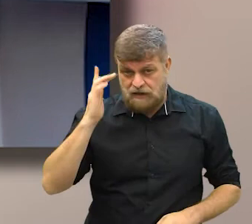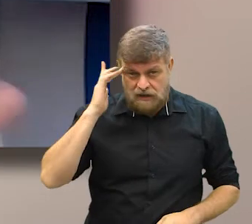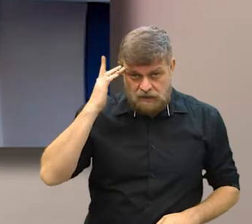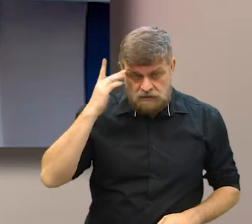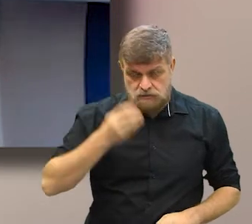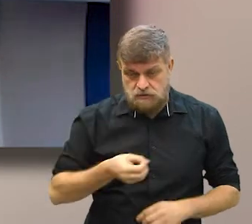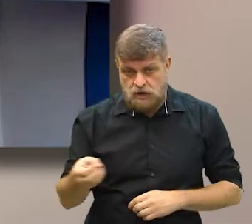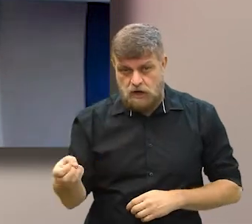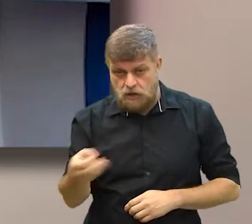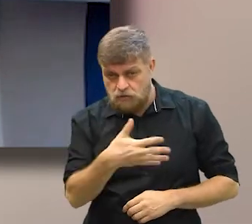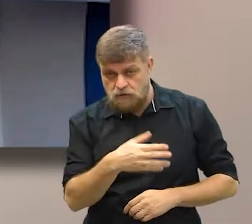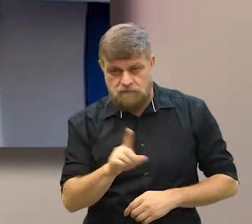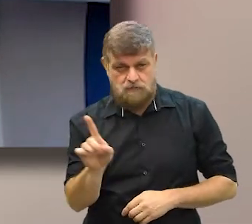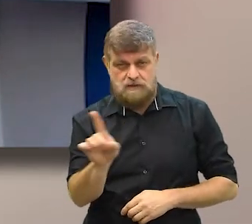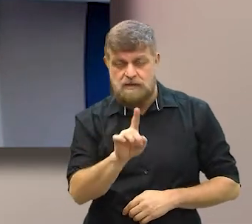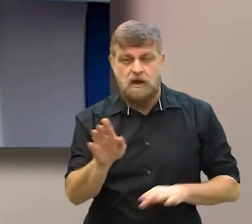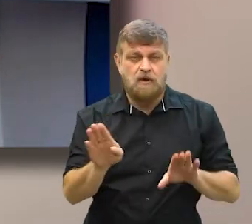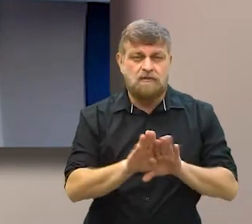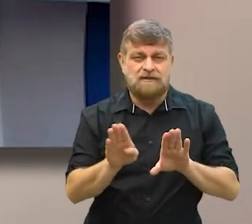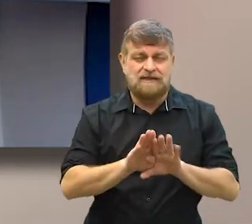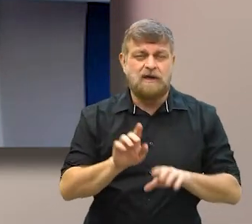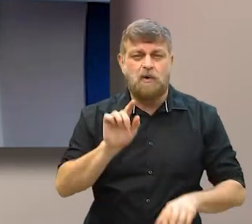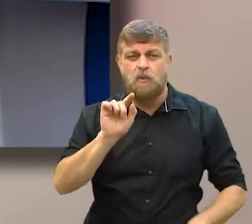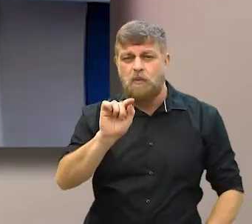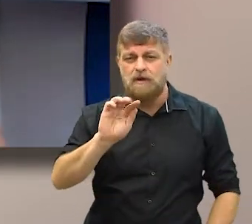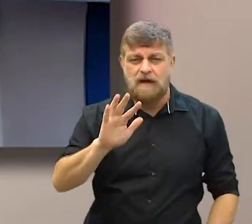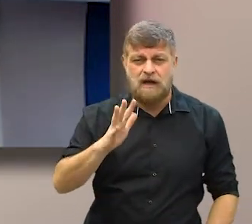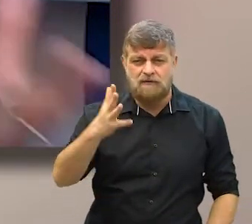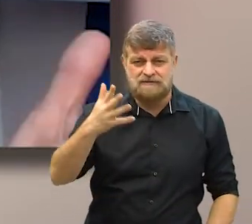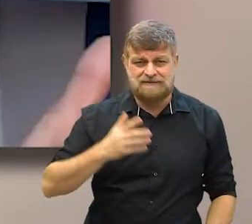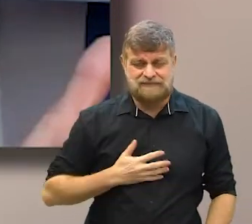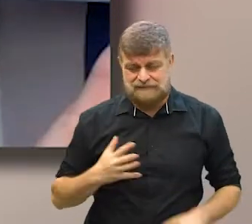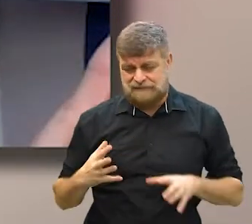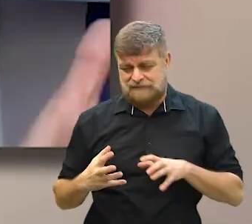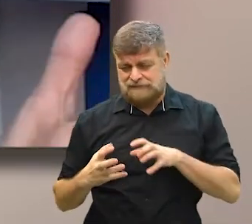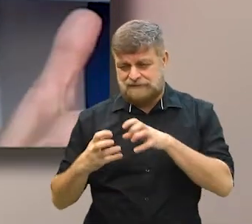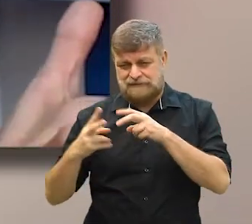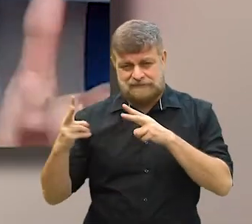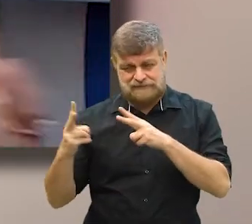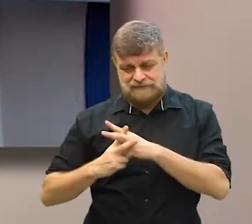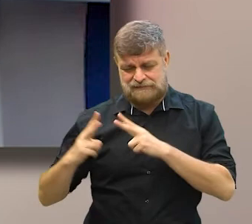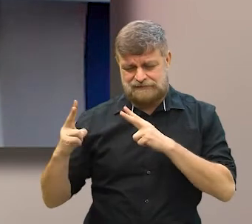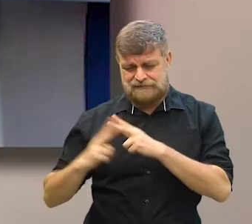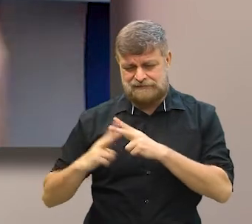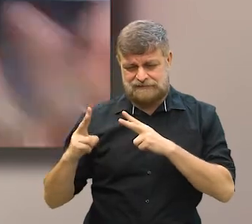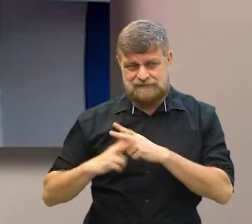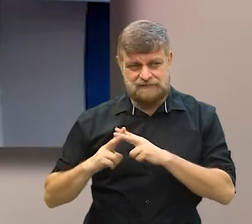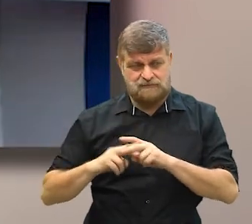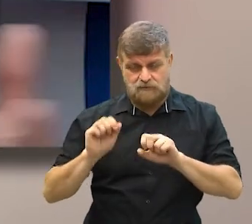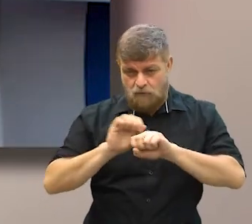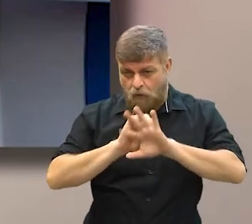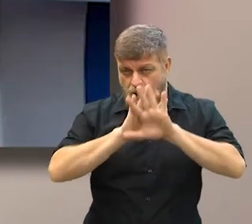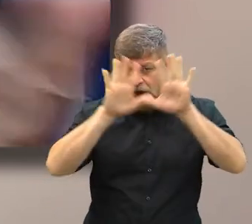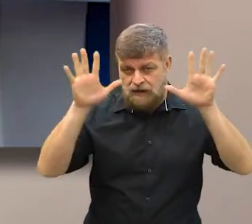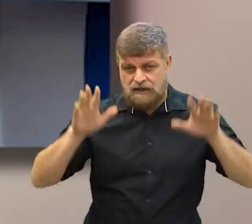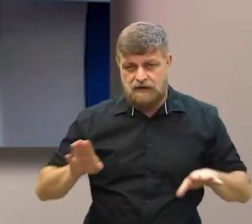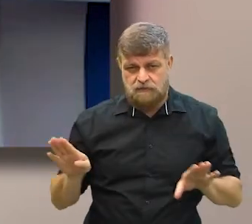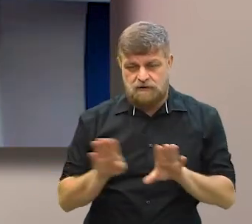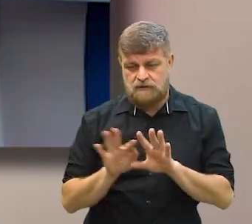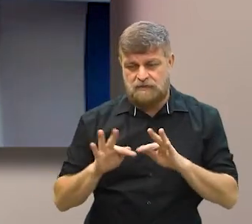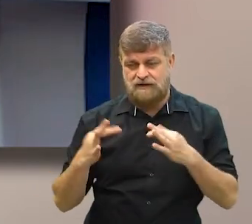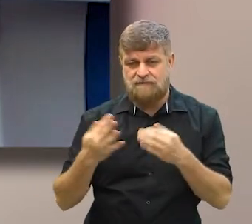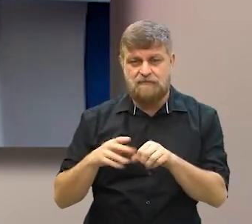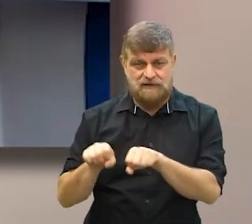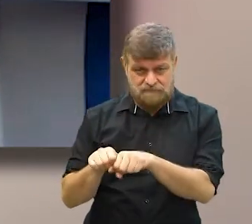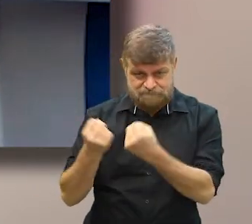sabe, não é novidade para ninguém também, o tanto de conflitos que ficaram evidentes e rompimentos